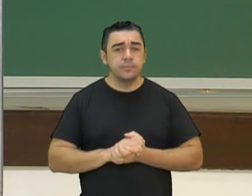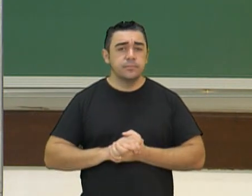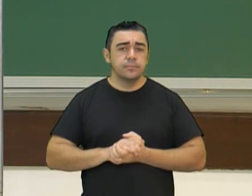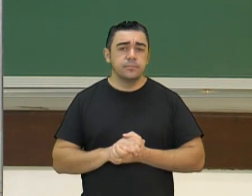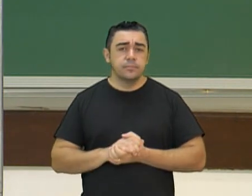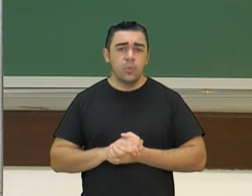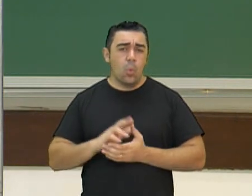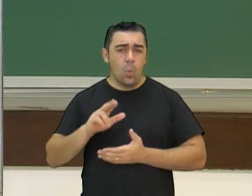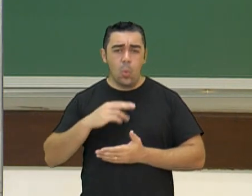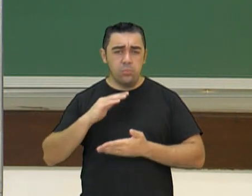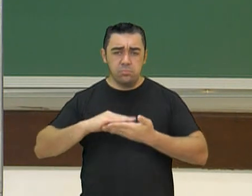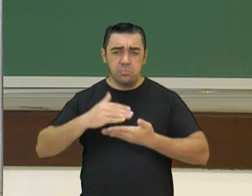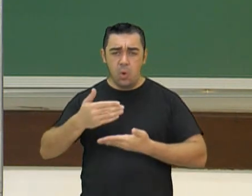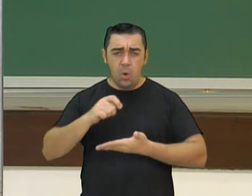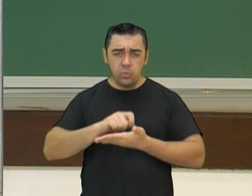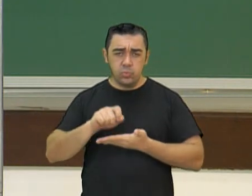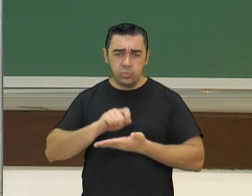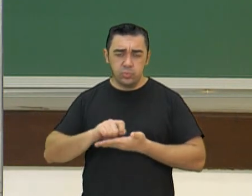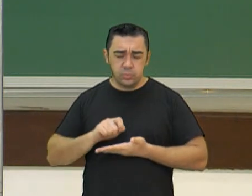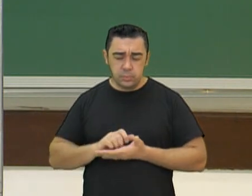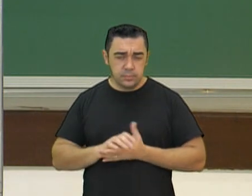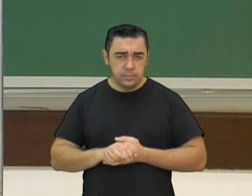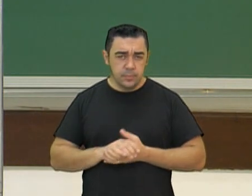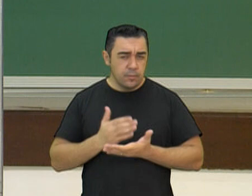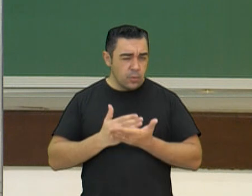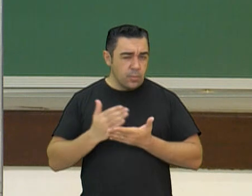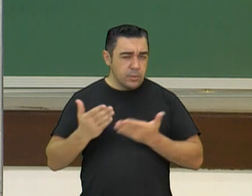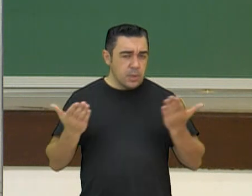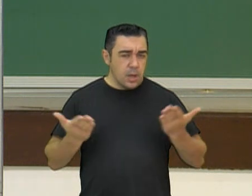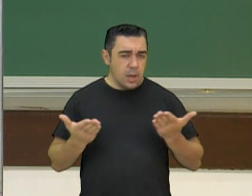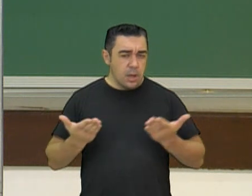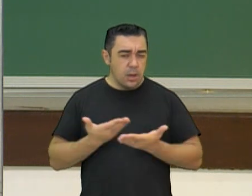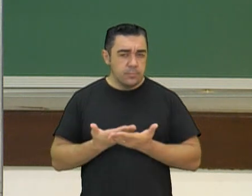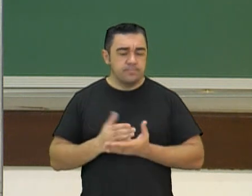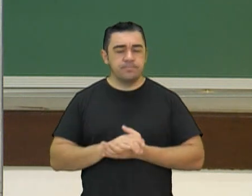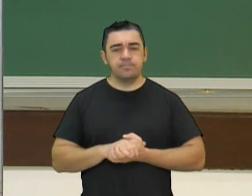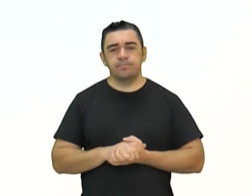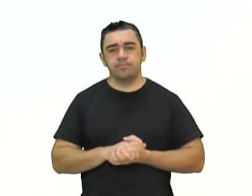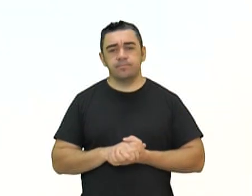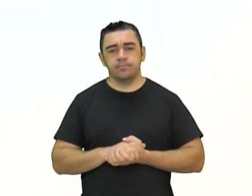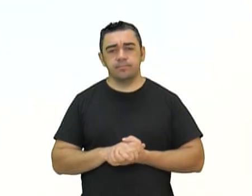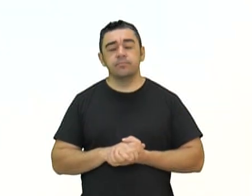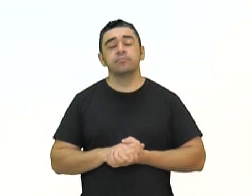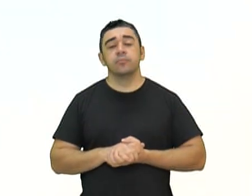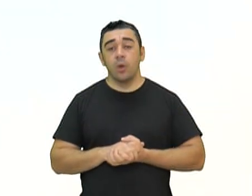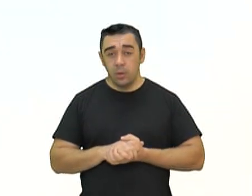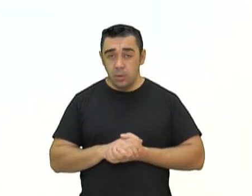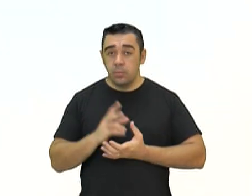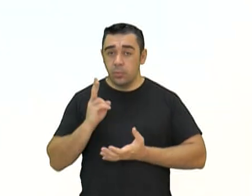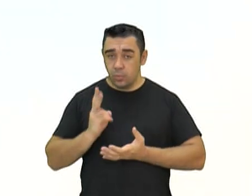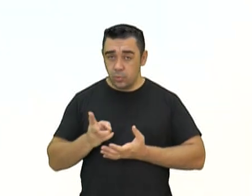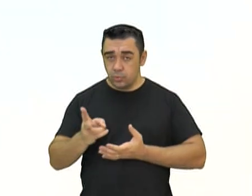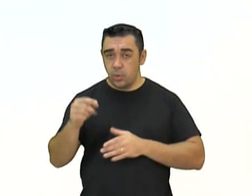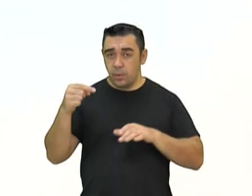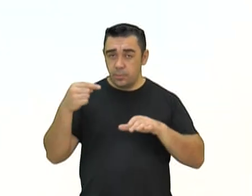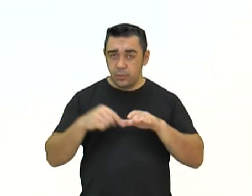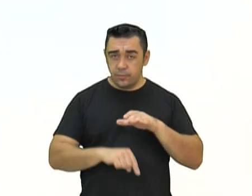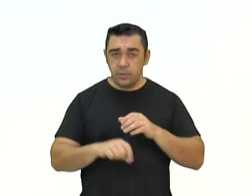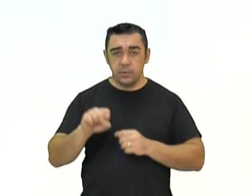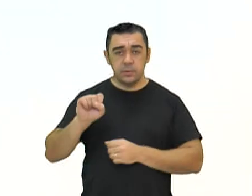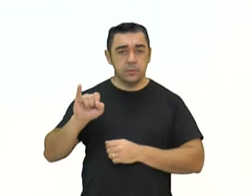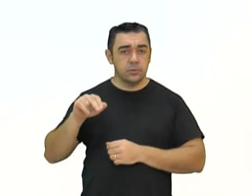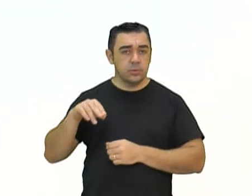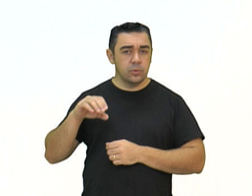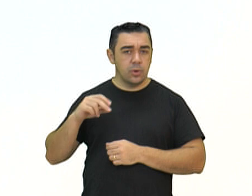caneta, o bloco de anotações, enfim. E vamos começar a nossa aula de hoje, tá? Então, mais uma vez, a gente vai aprofundar um pouquinho o sinopse e